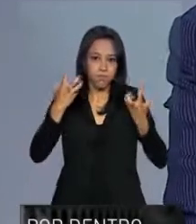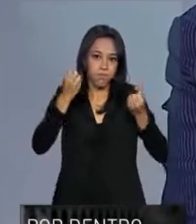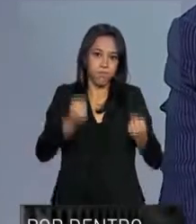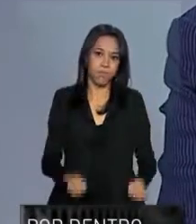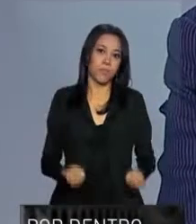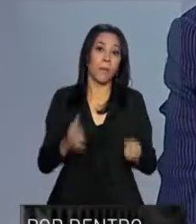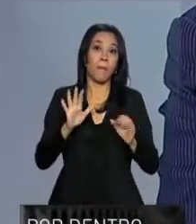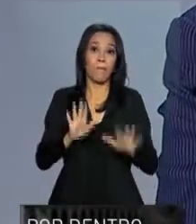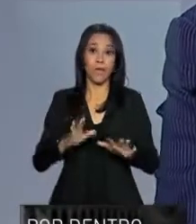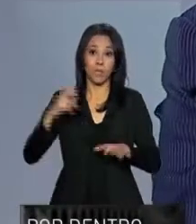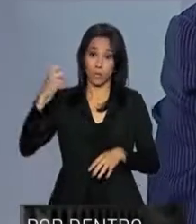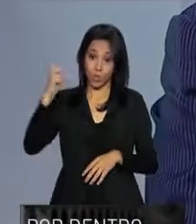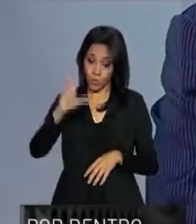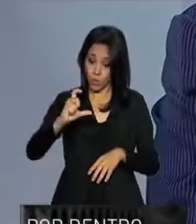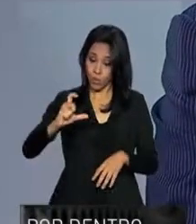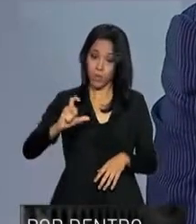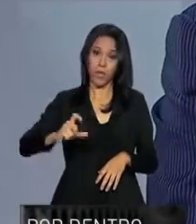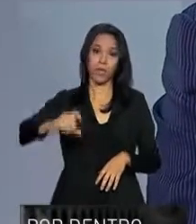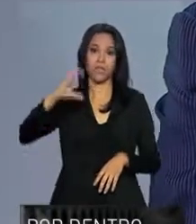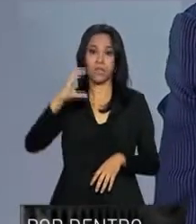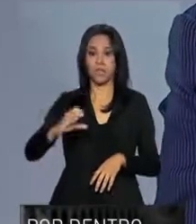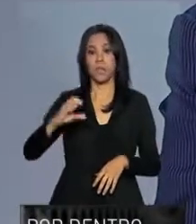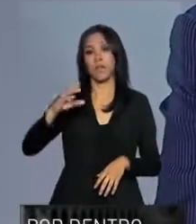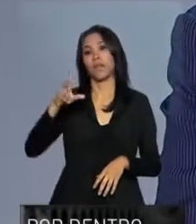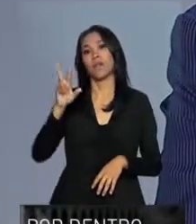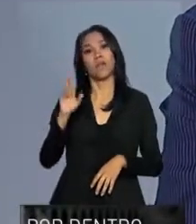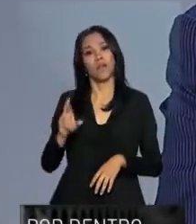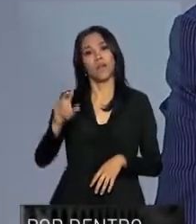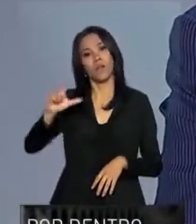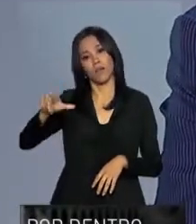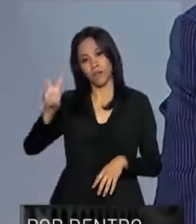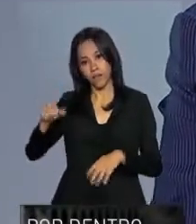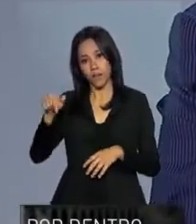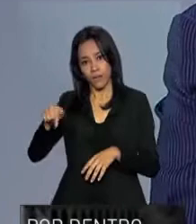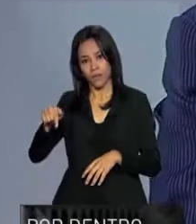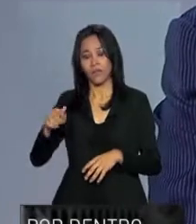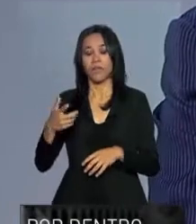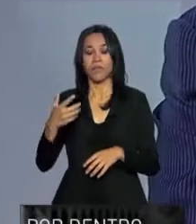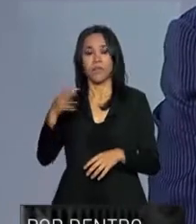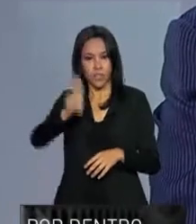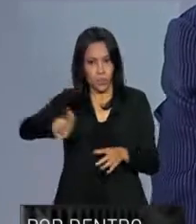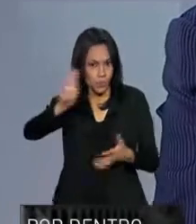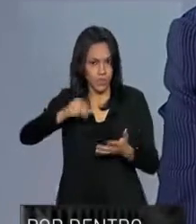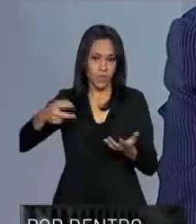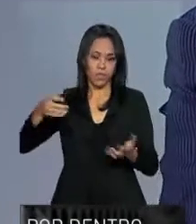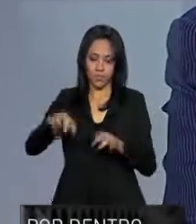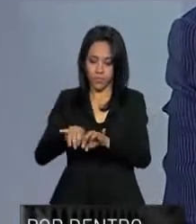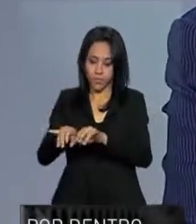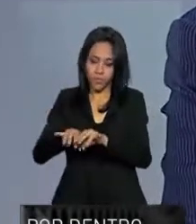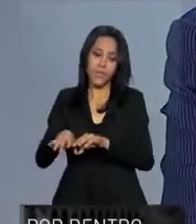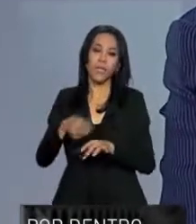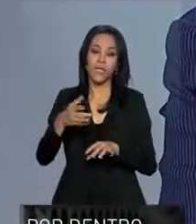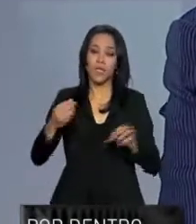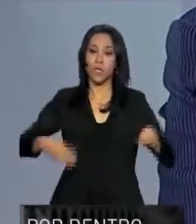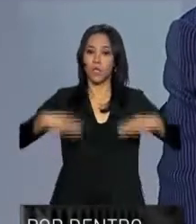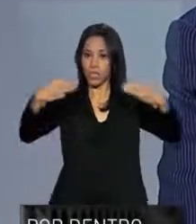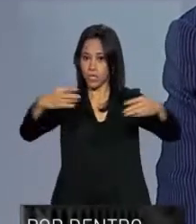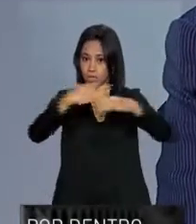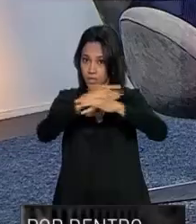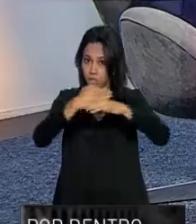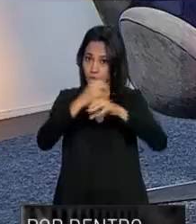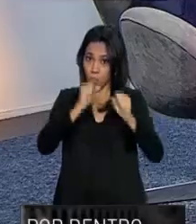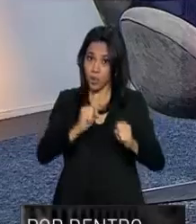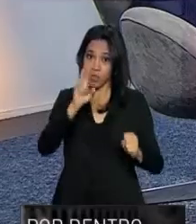como o documento crlv digital também o desejo que o governo o ministério das cidades possuem implementar para que nós possamos